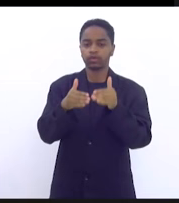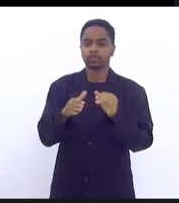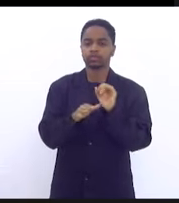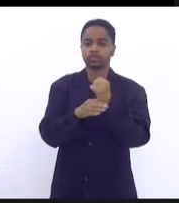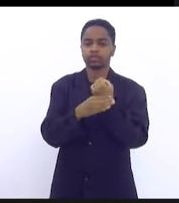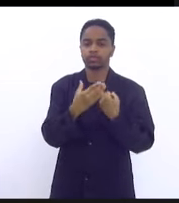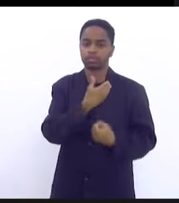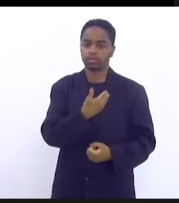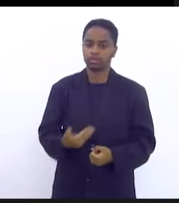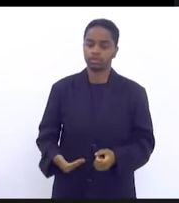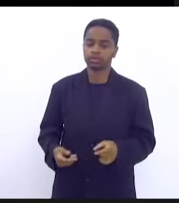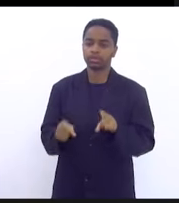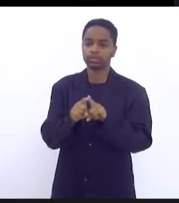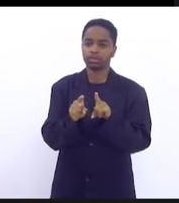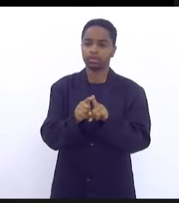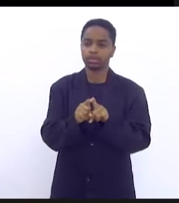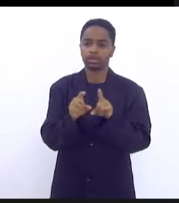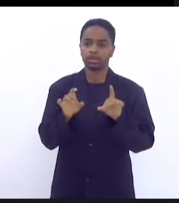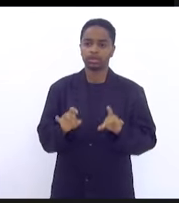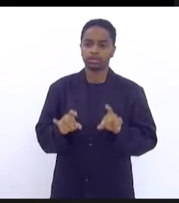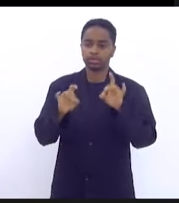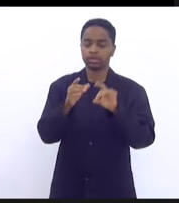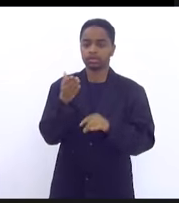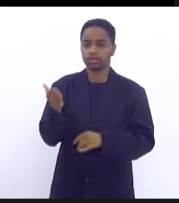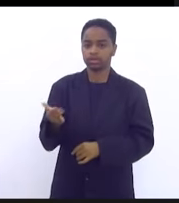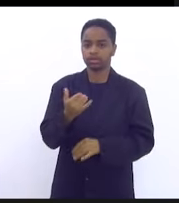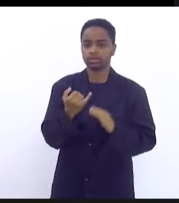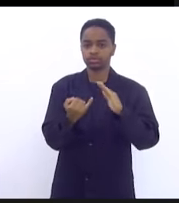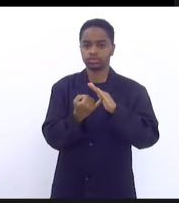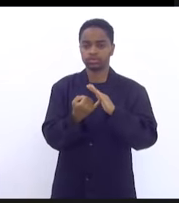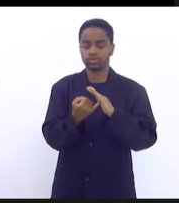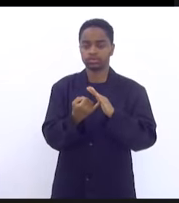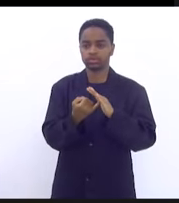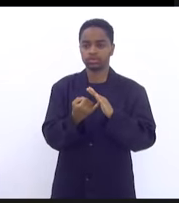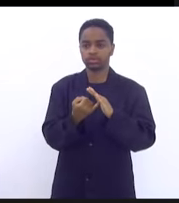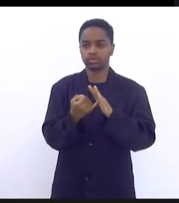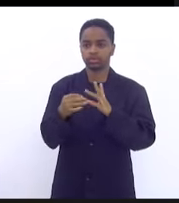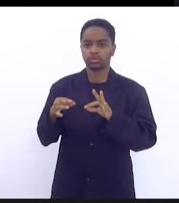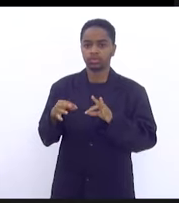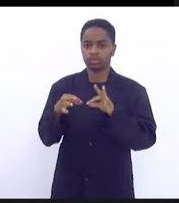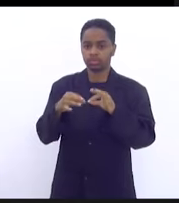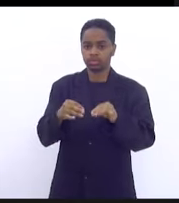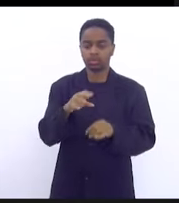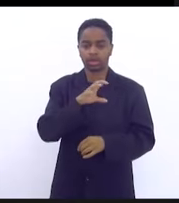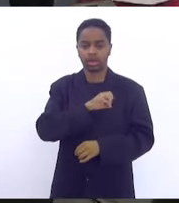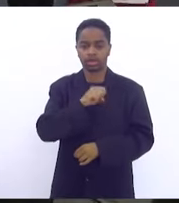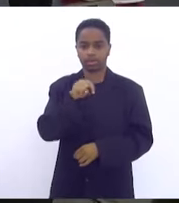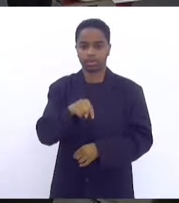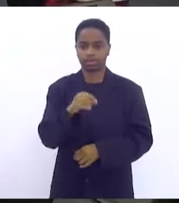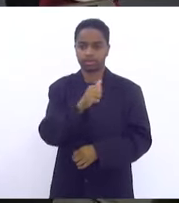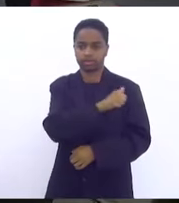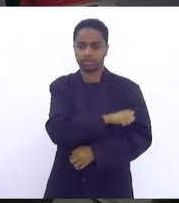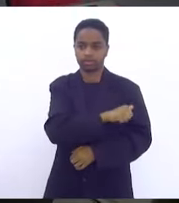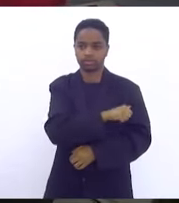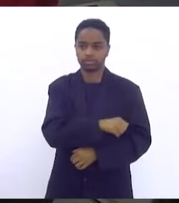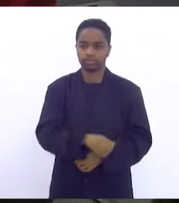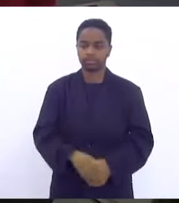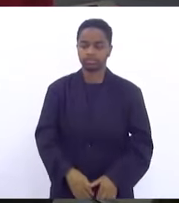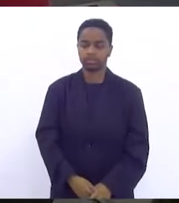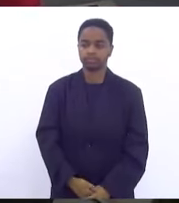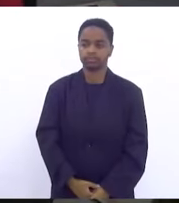forma especial, também por essa instituição tão amada e querida por todos os fluminenses.